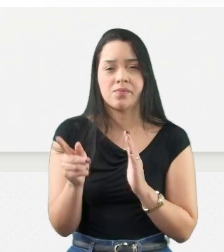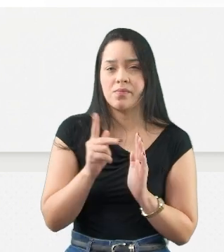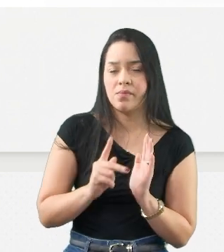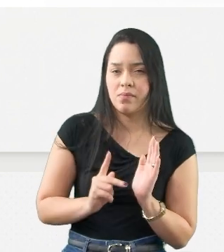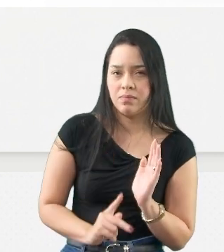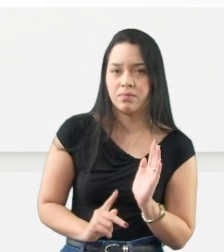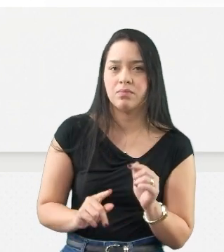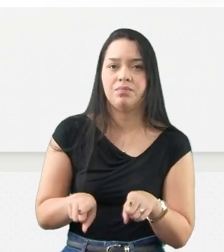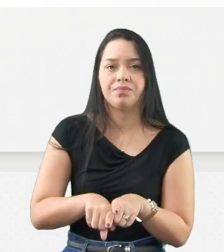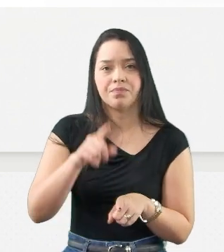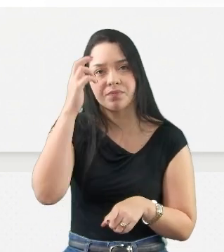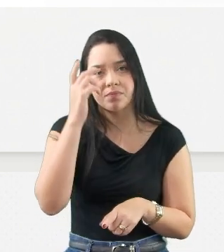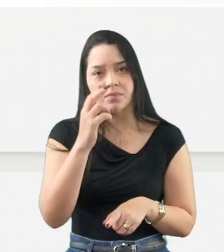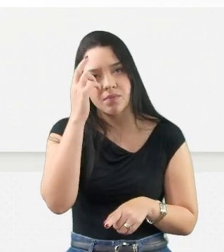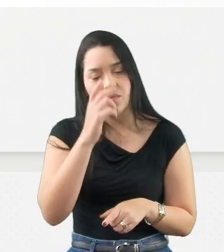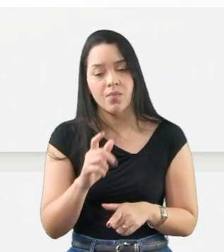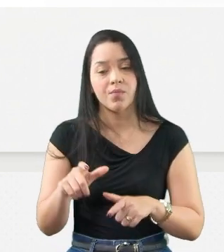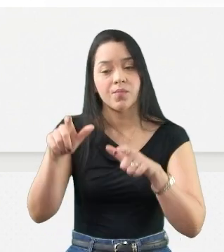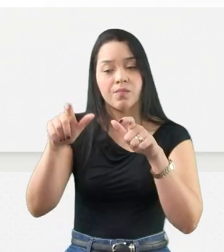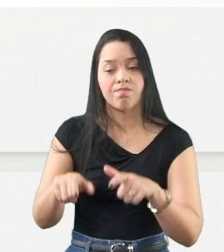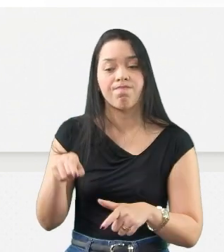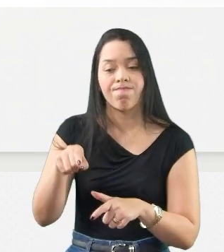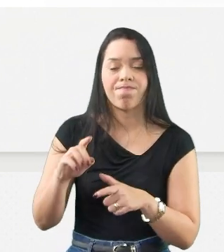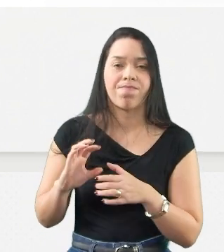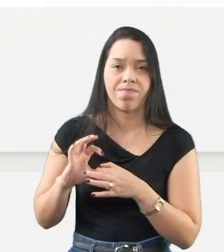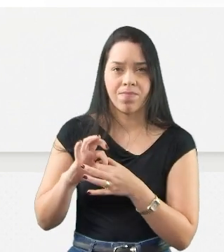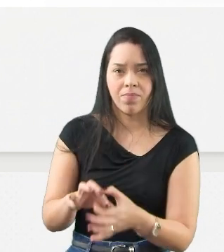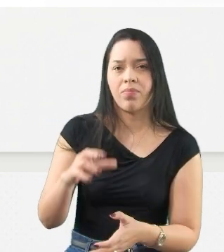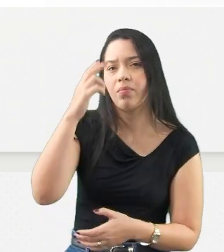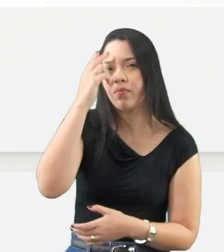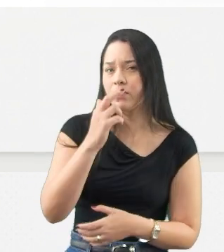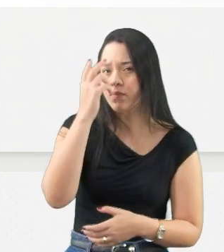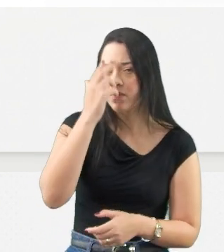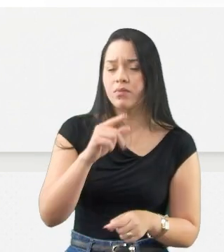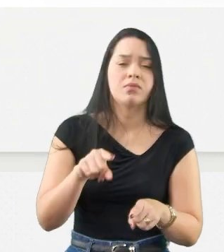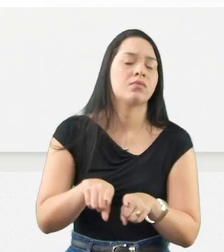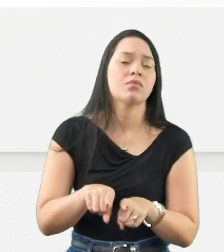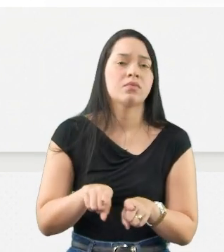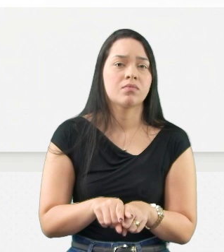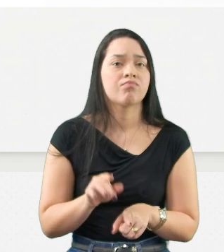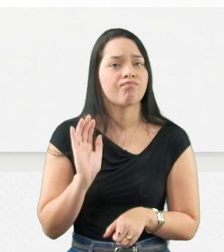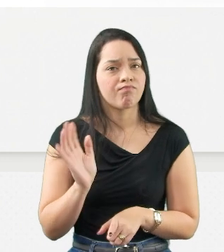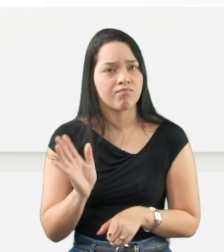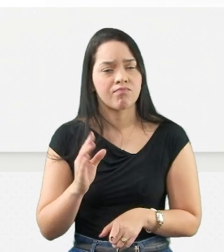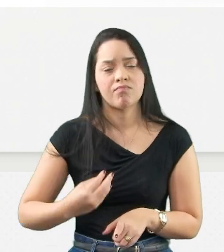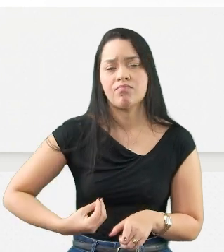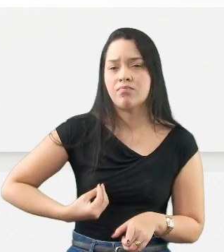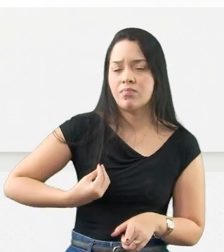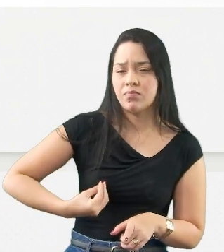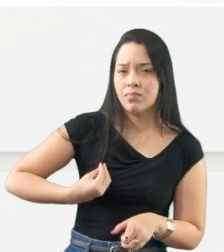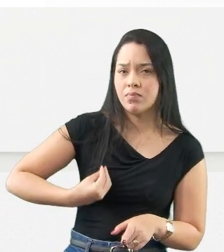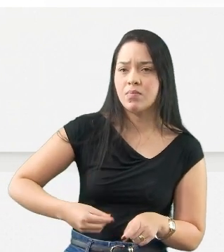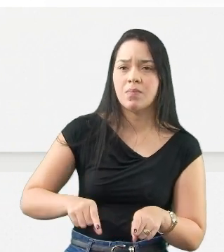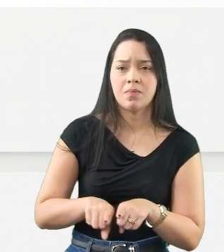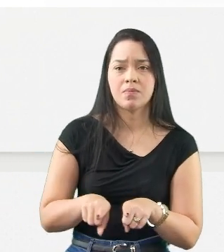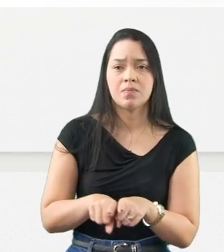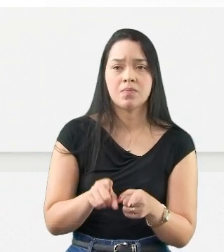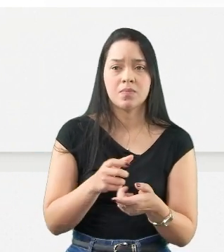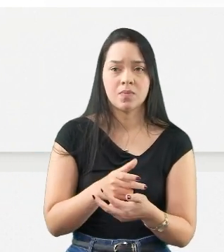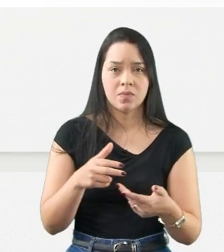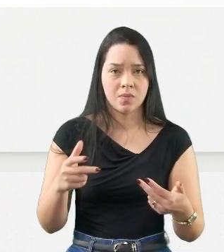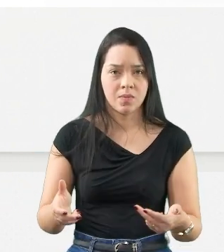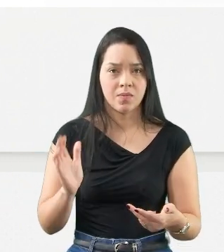que historicamente ele estava localizado em um contexto histórico, aquele poeta ele estava vivenciando coisas que